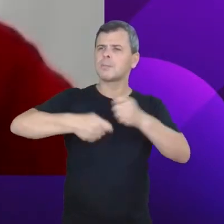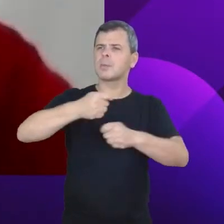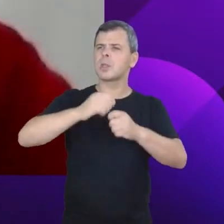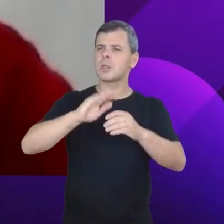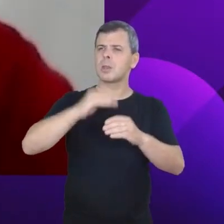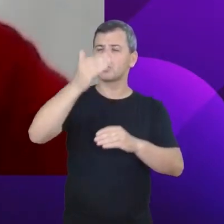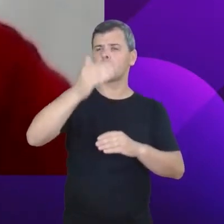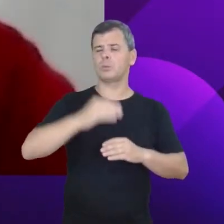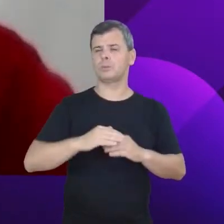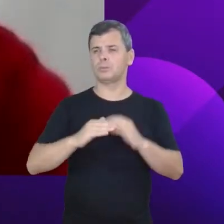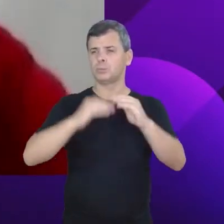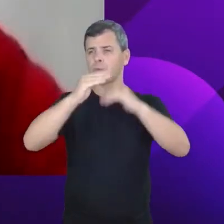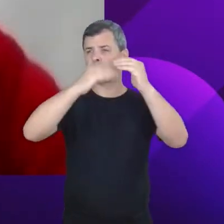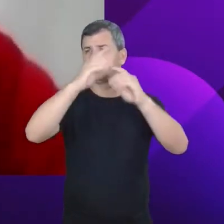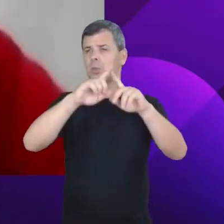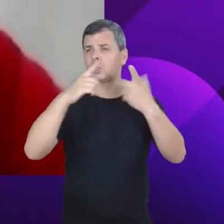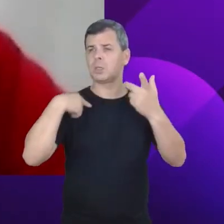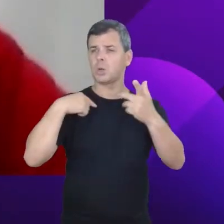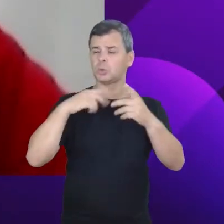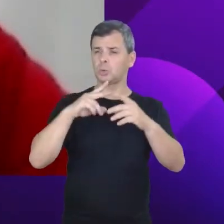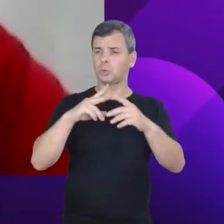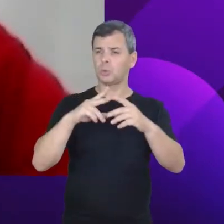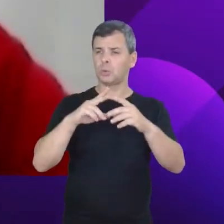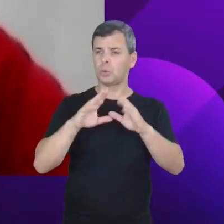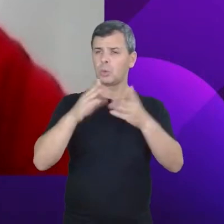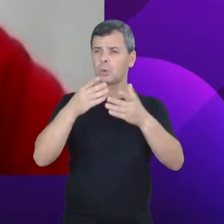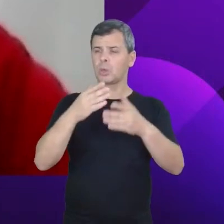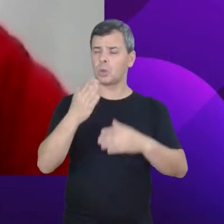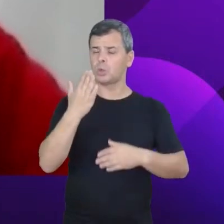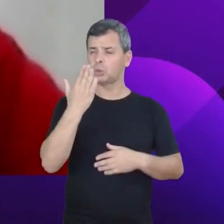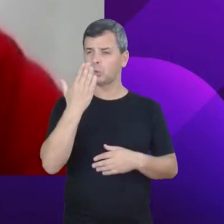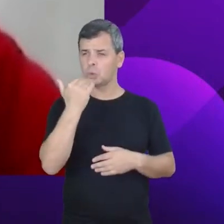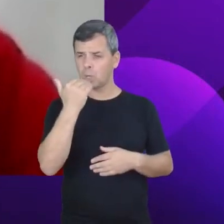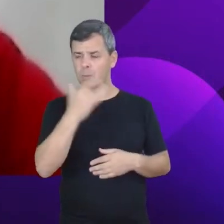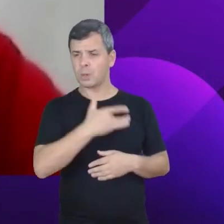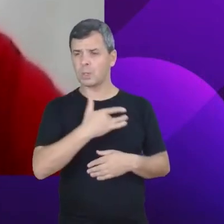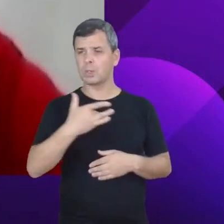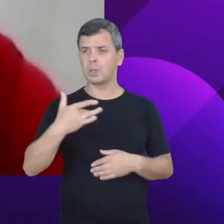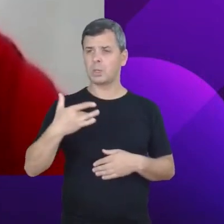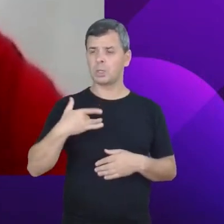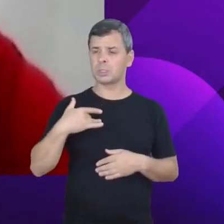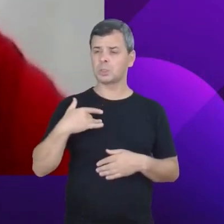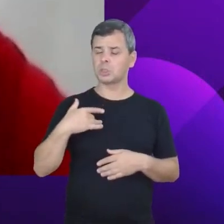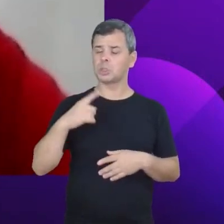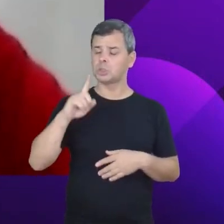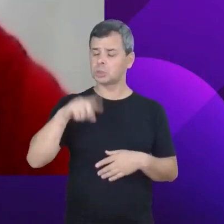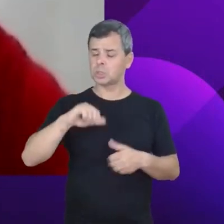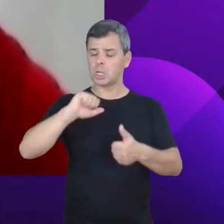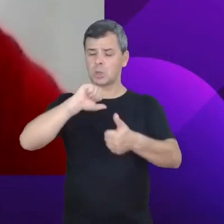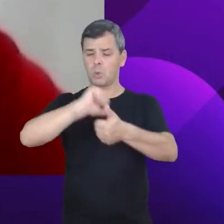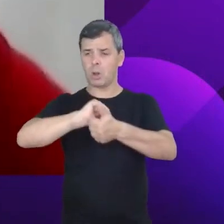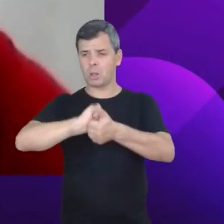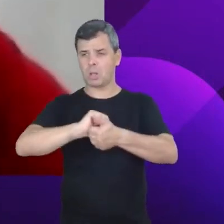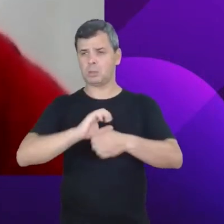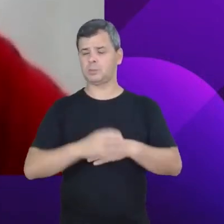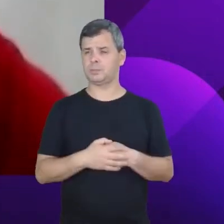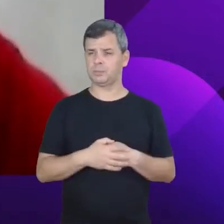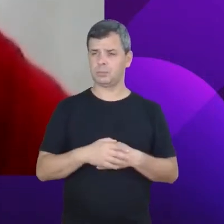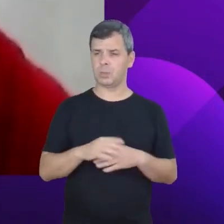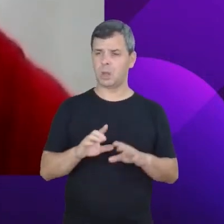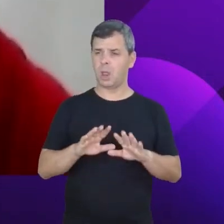no crescimento do potencial de uma alimentação saudável, de qualidade, né? Então,